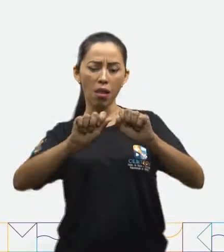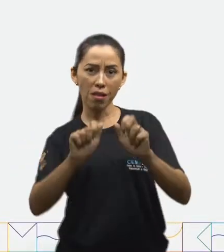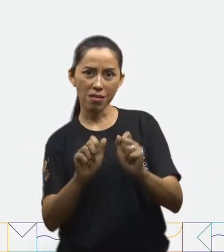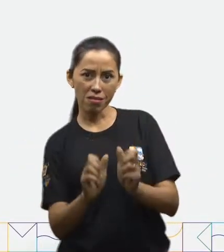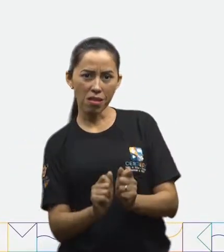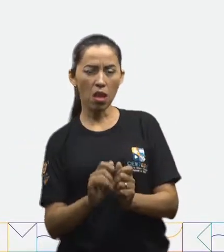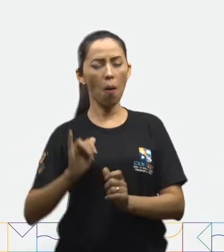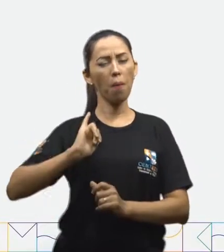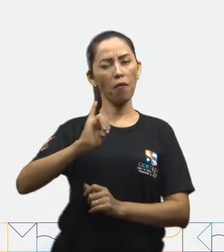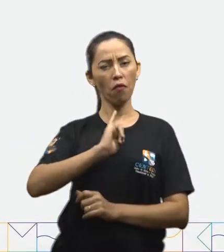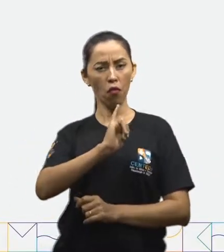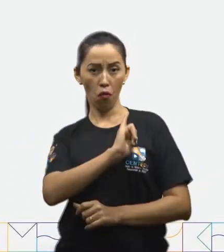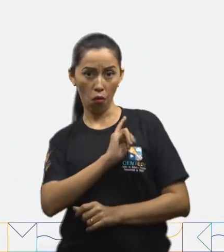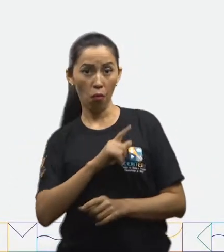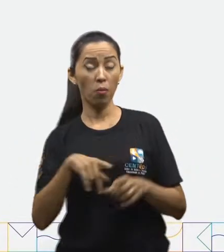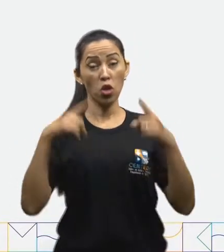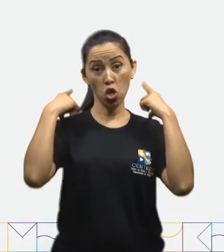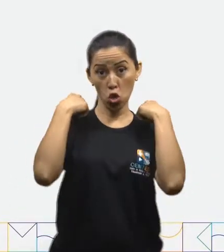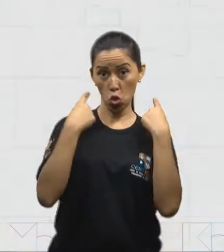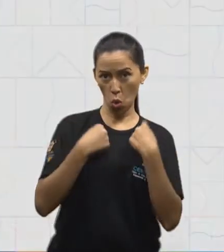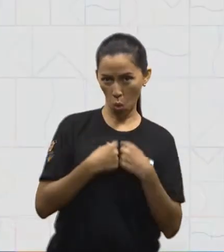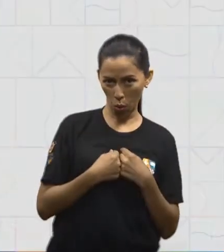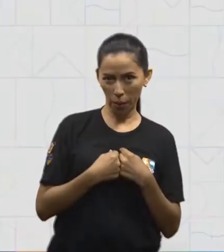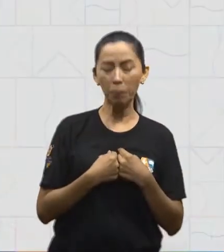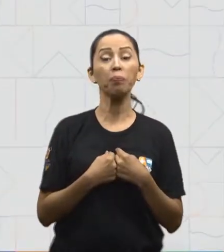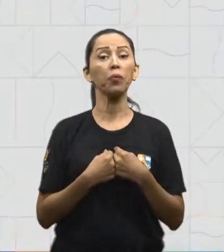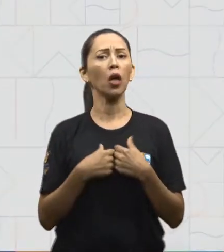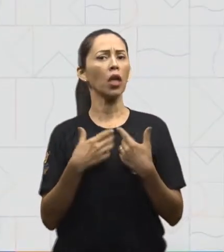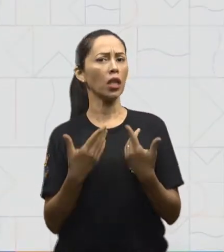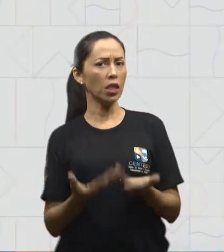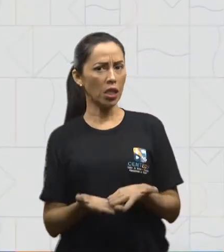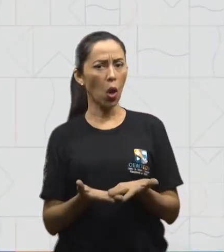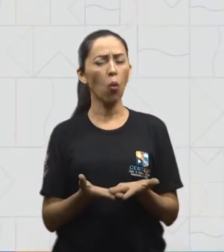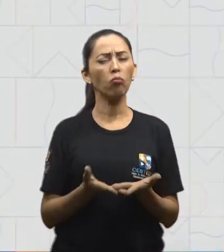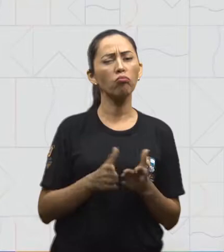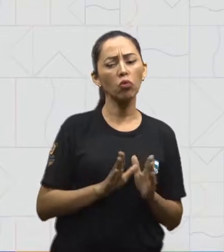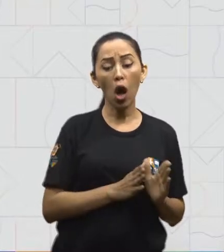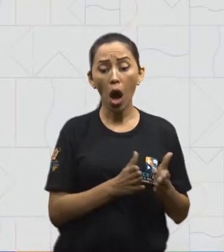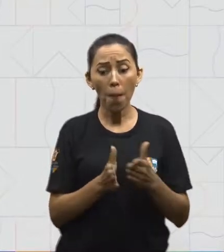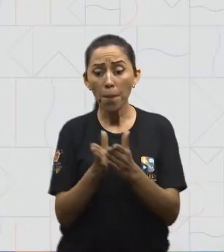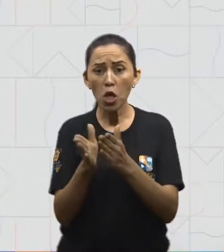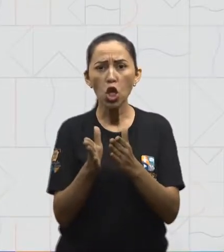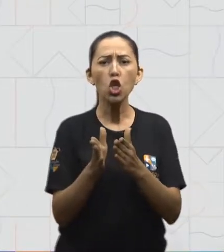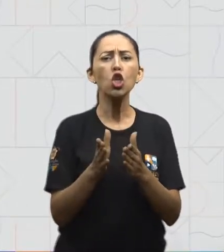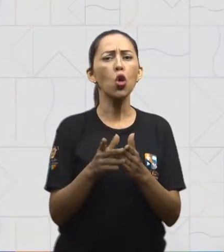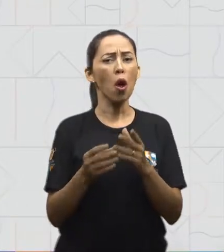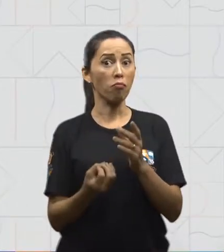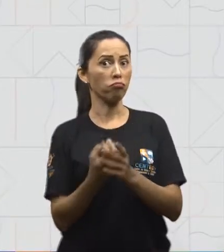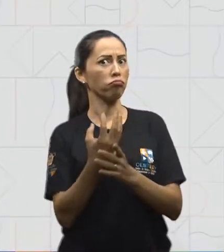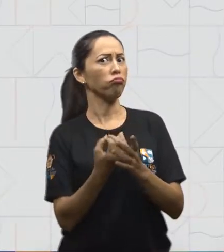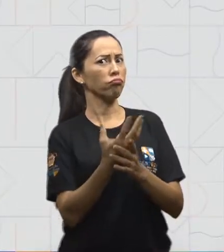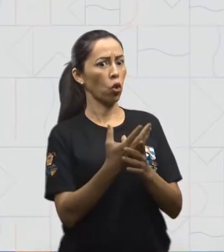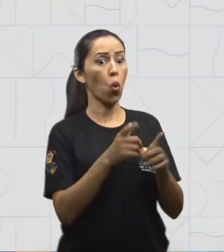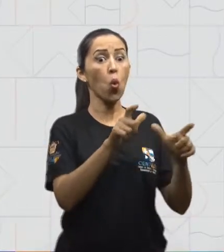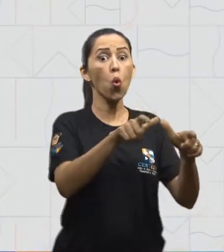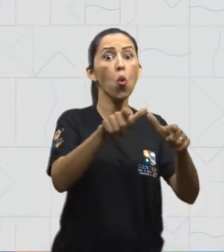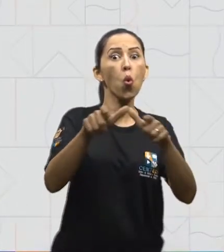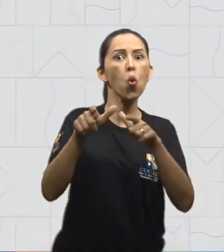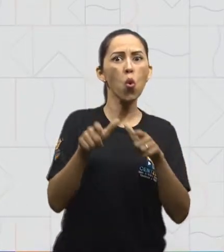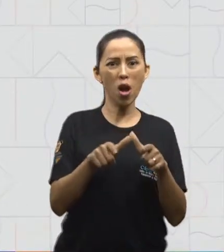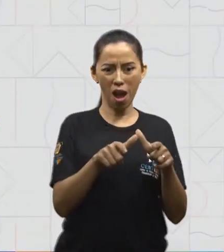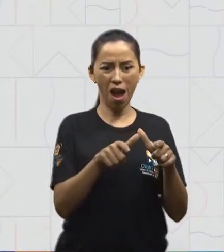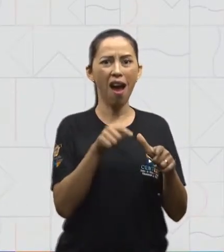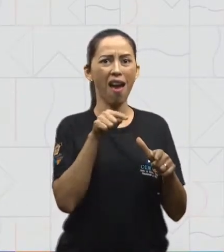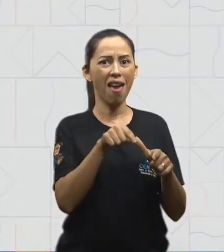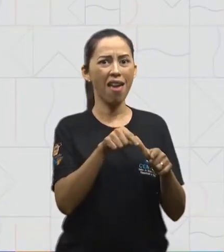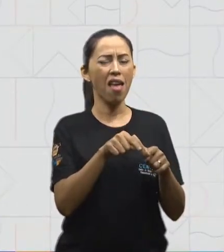artesanato, perfumes e joias. Ao longo do caminho, os fenícios fundaram várias colônias comerciais,